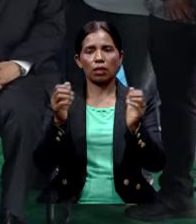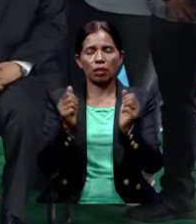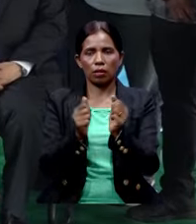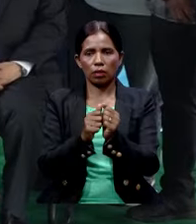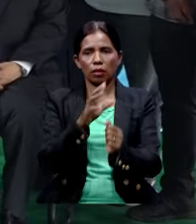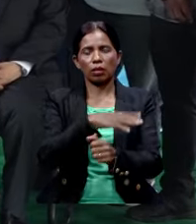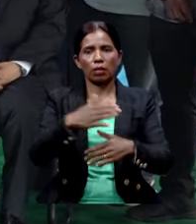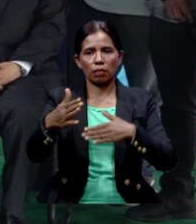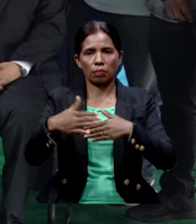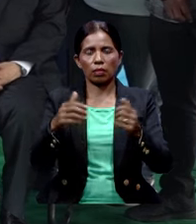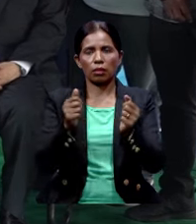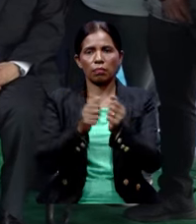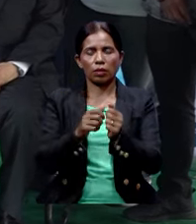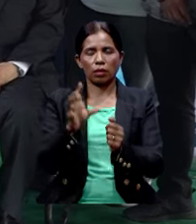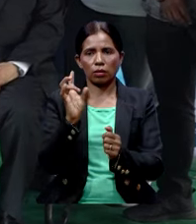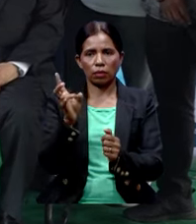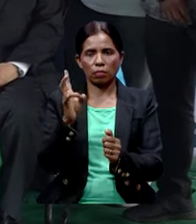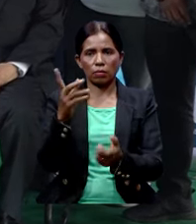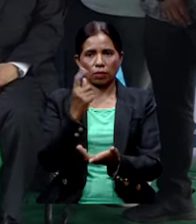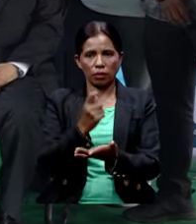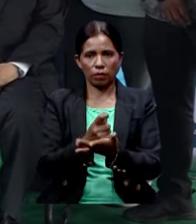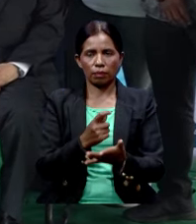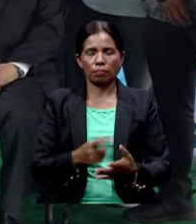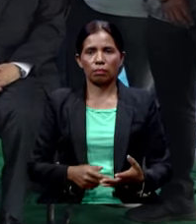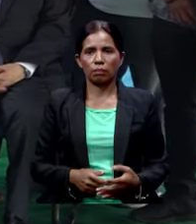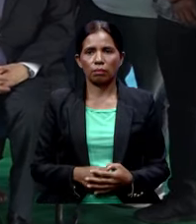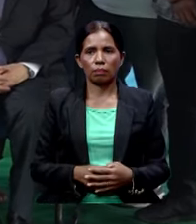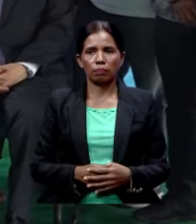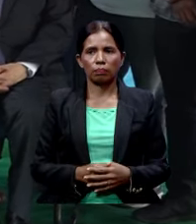americano basic rihun hitunolo. Emerenciana Martins Laberto da Silva, GMN.